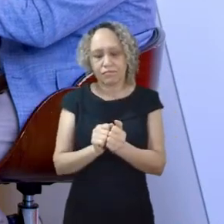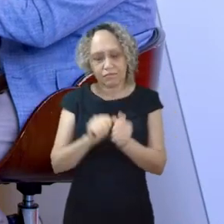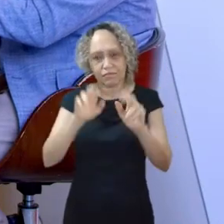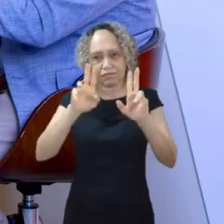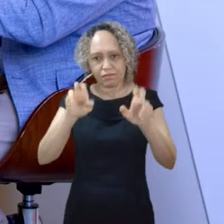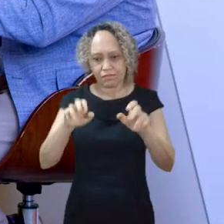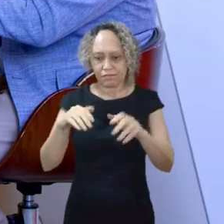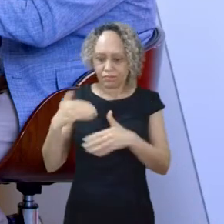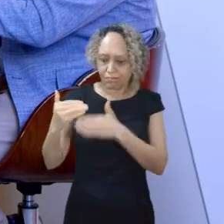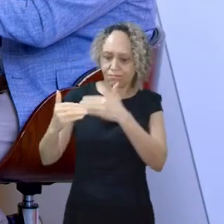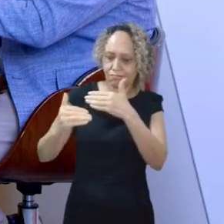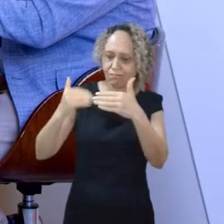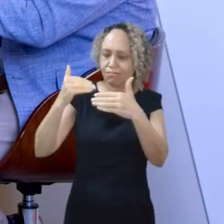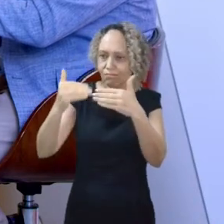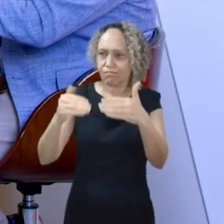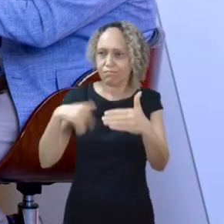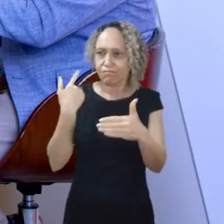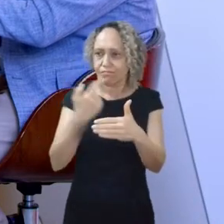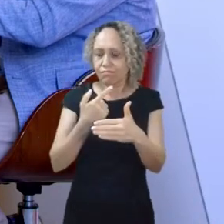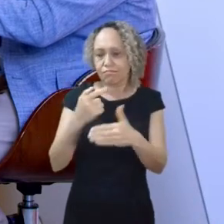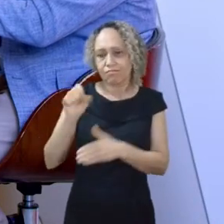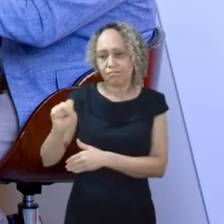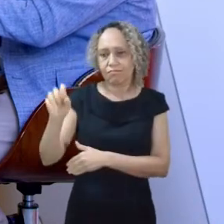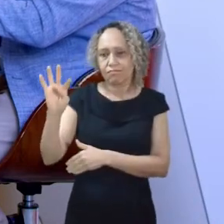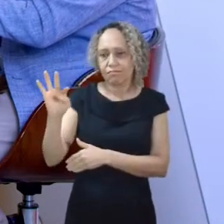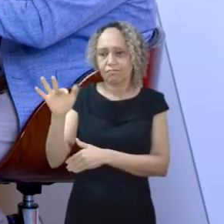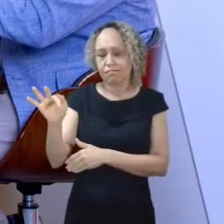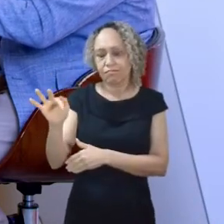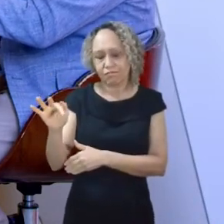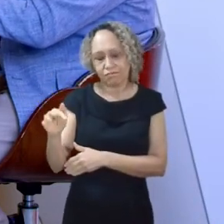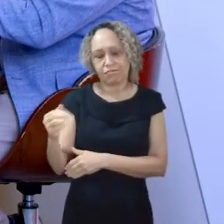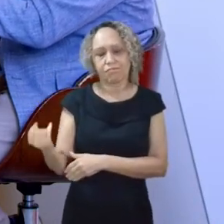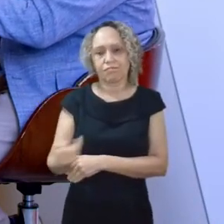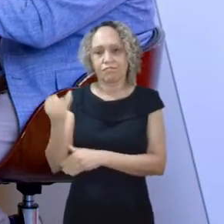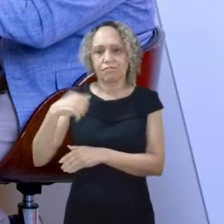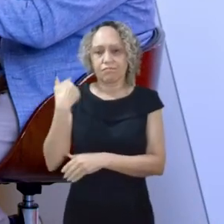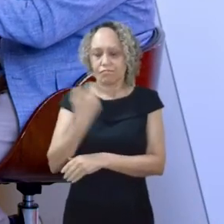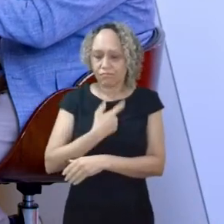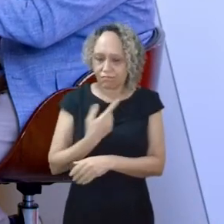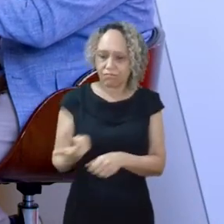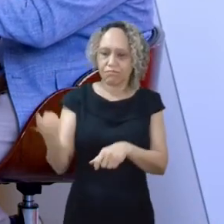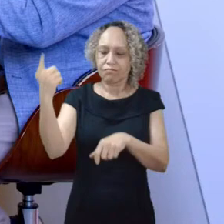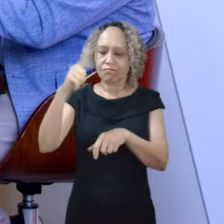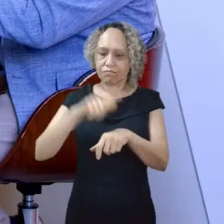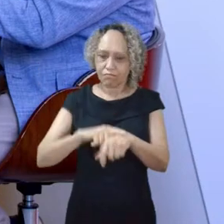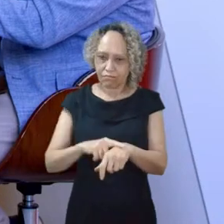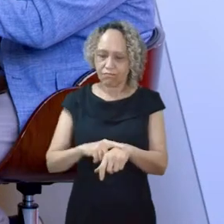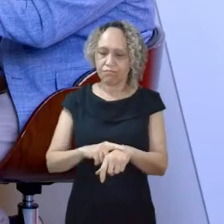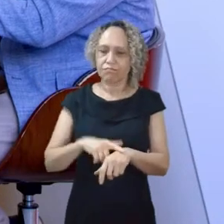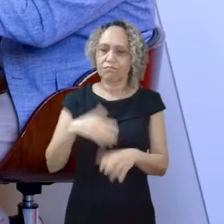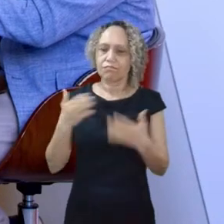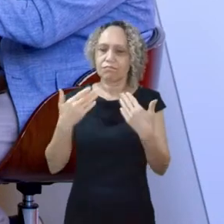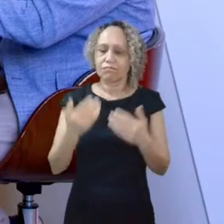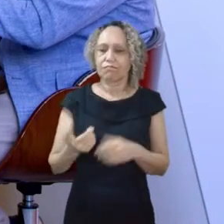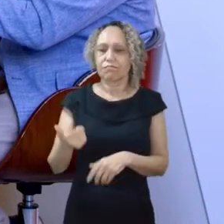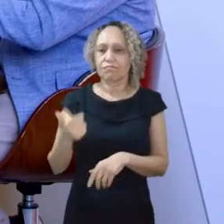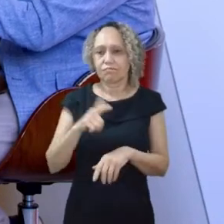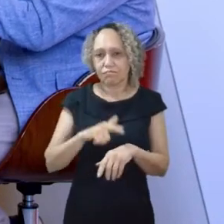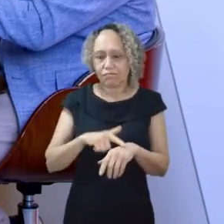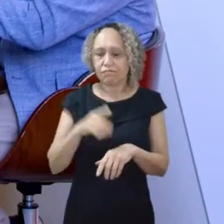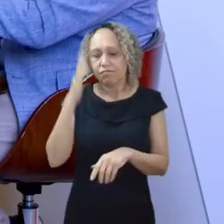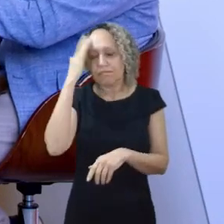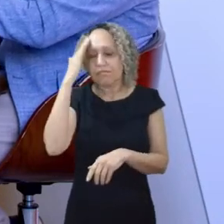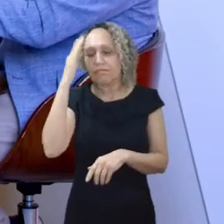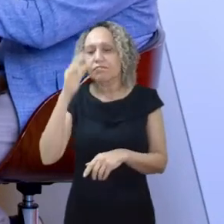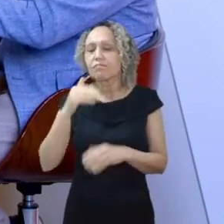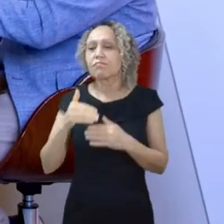avançando, né, no STF, eu acho que valeria a gente conversar mais uma vez aqui para mostrar o que é que realmente mudou, né, o que é que realmente vai mudar a partir de então, quando, o